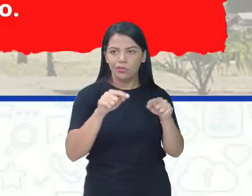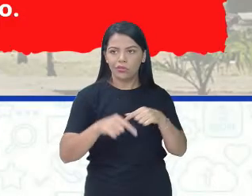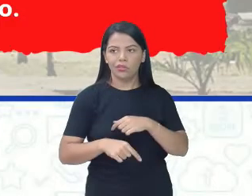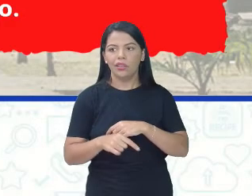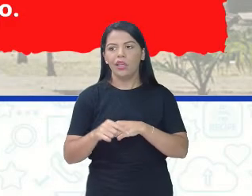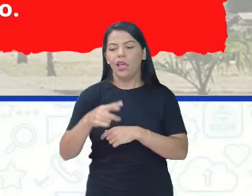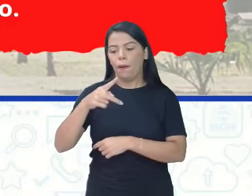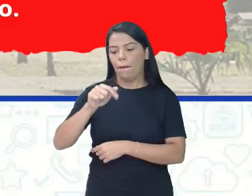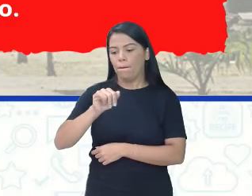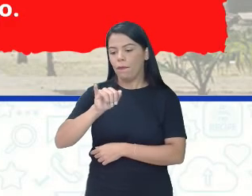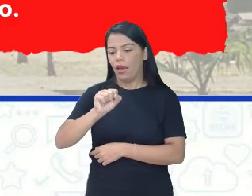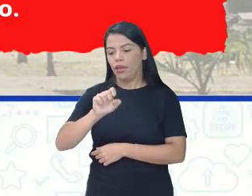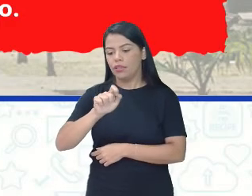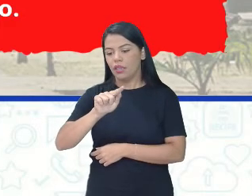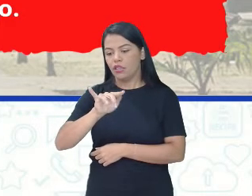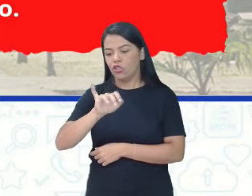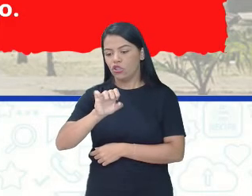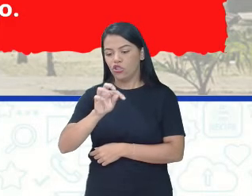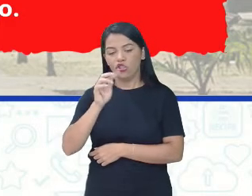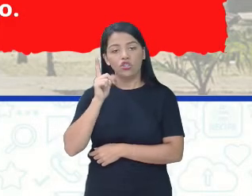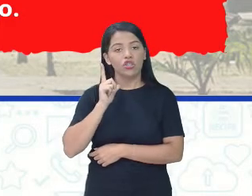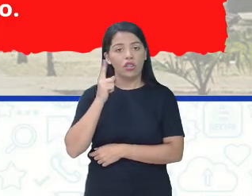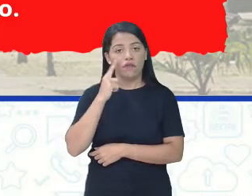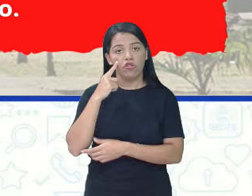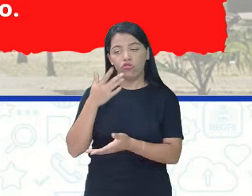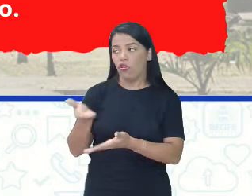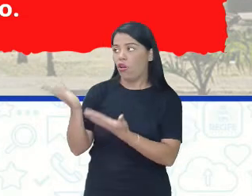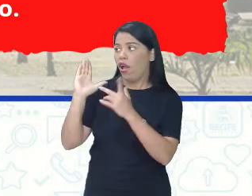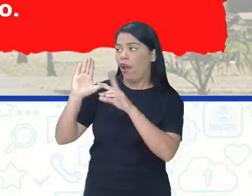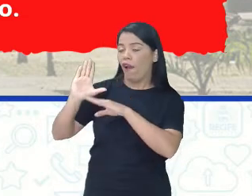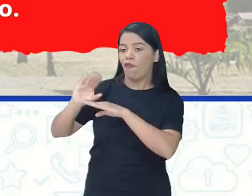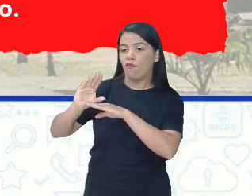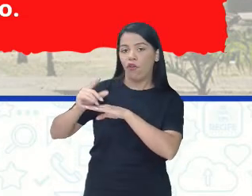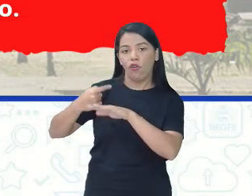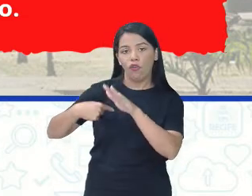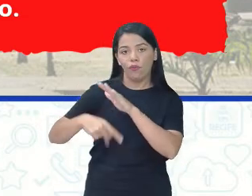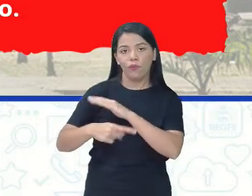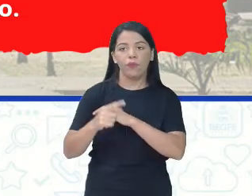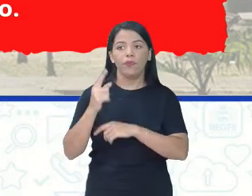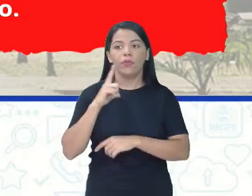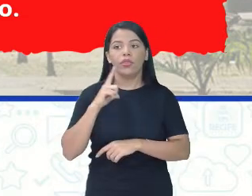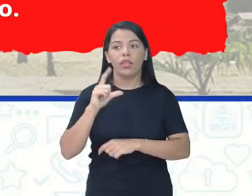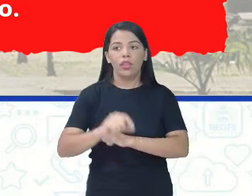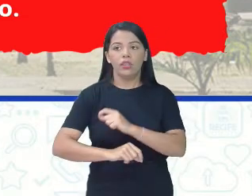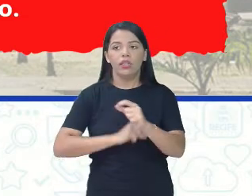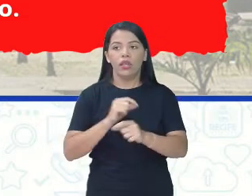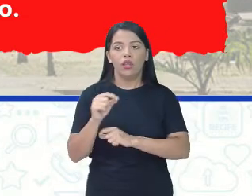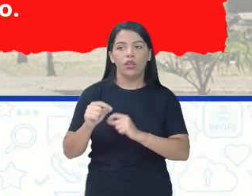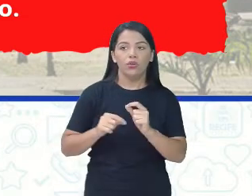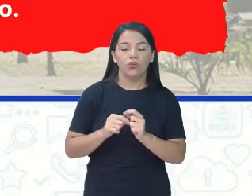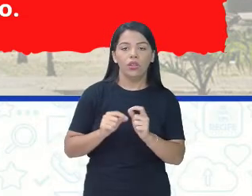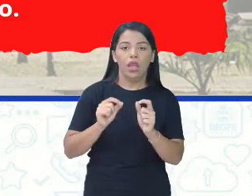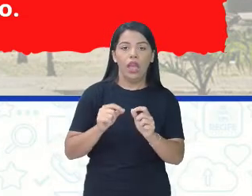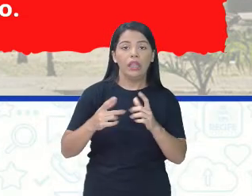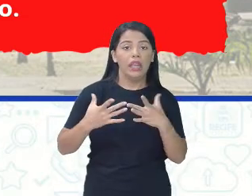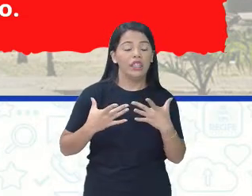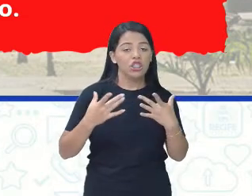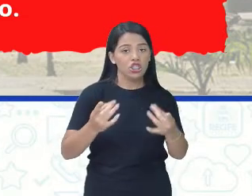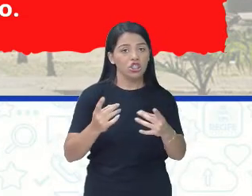aqui regando aqui uma mudinha, né, de planta. Por quê? Porque ele vai se destacar como paisagista, né?